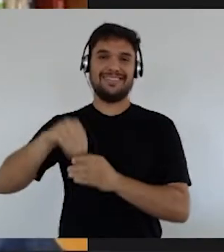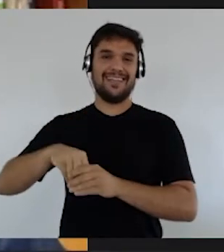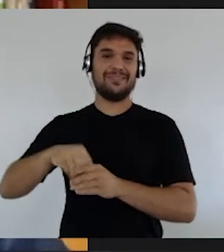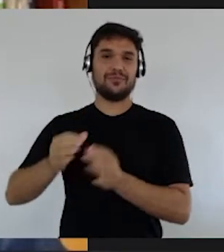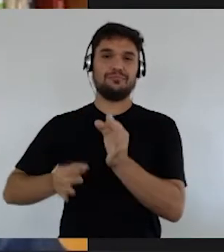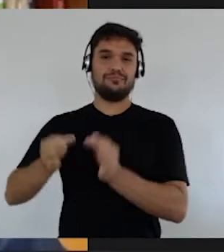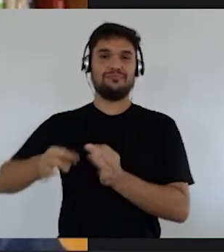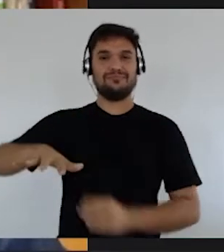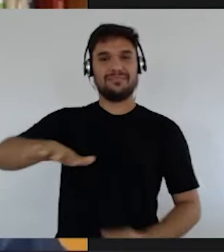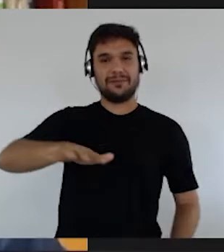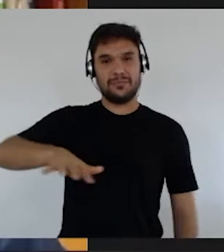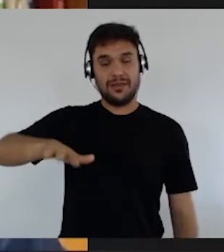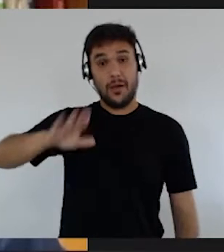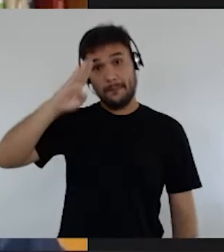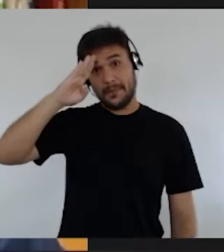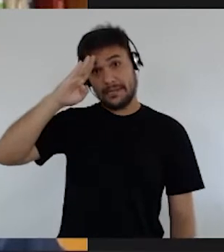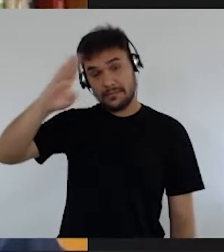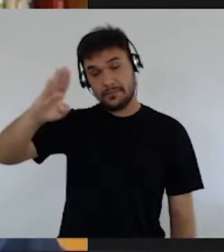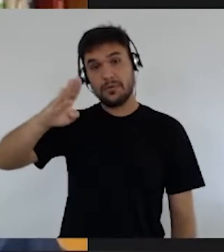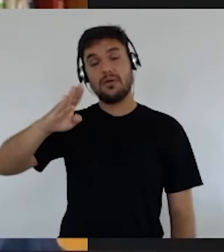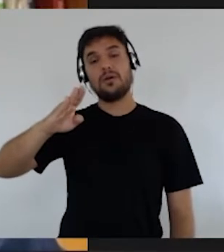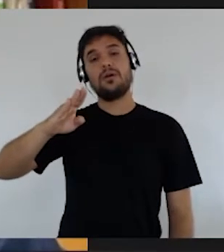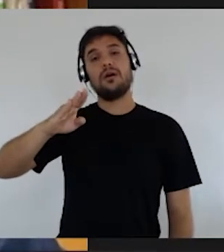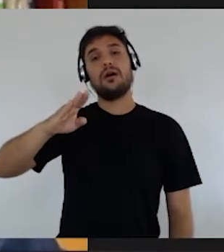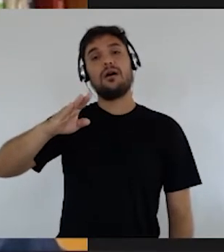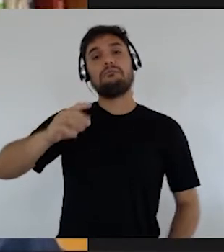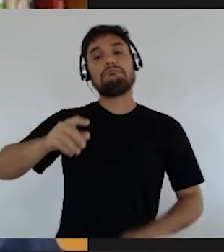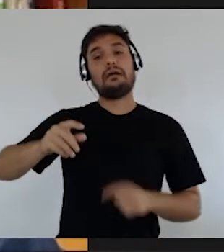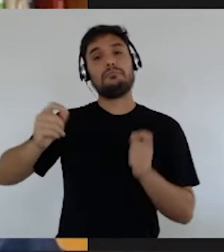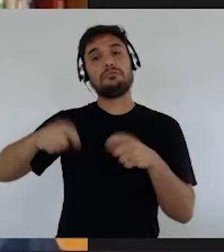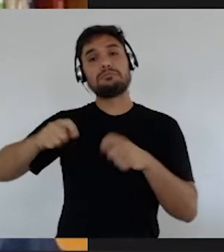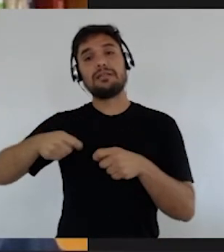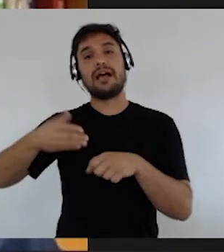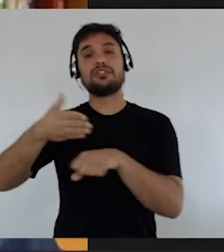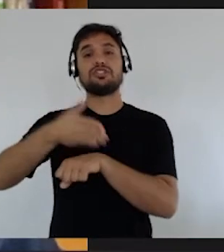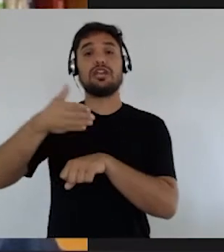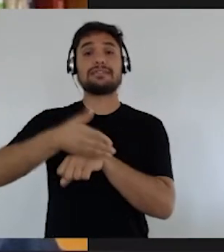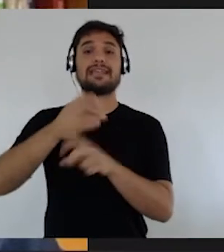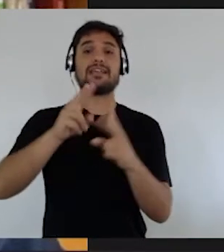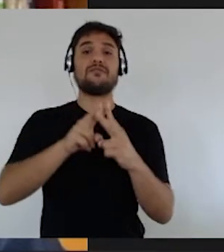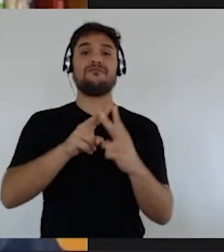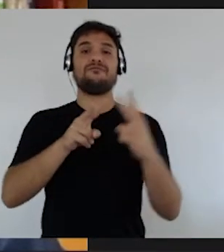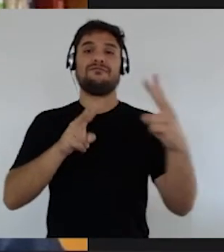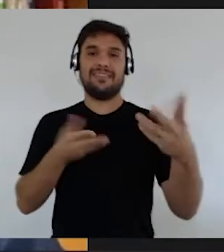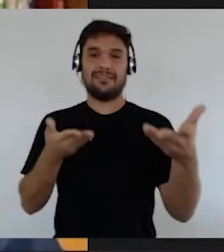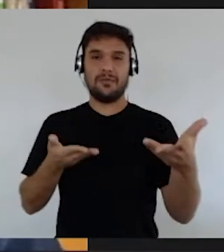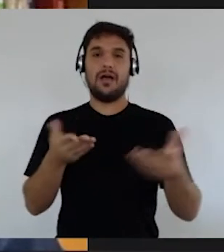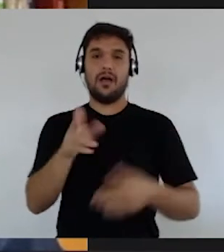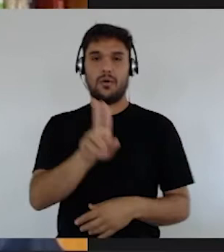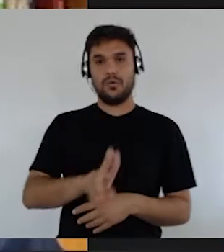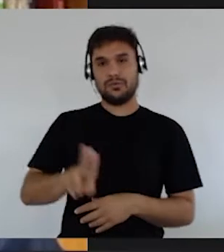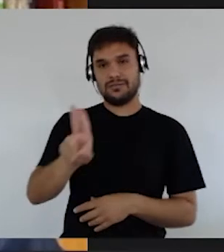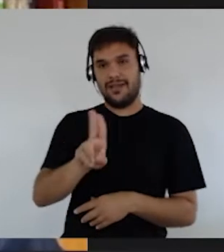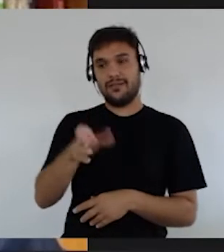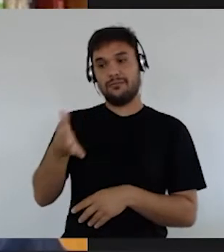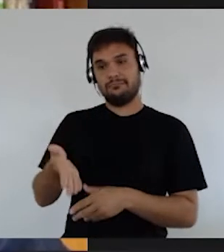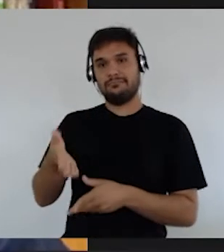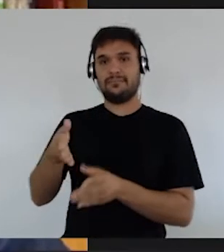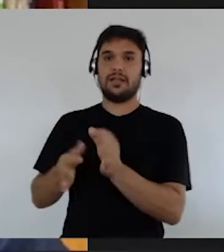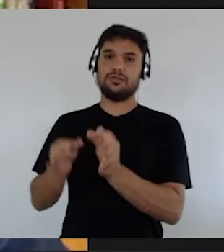tribunais, especialmente no que se relaciona às possibilidades de acesso remoto telemático à